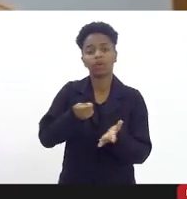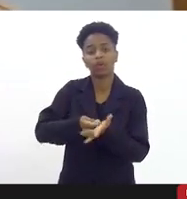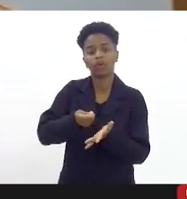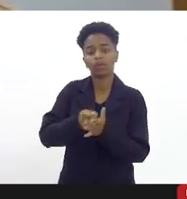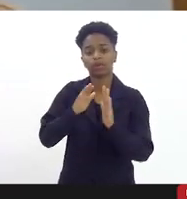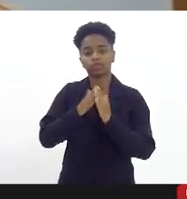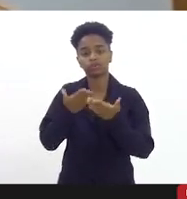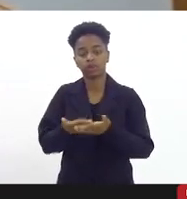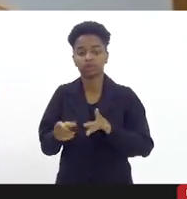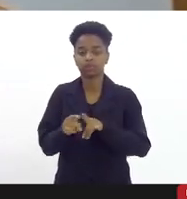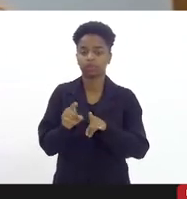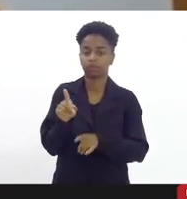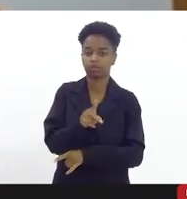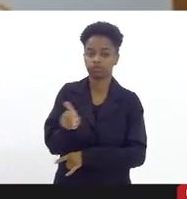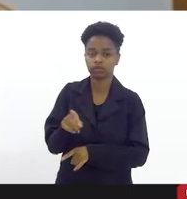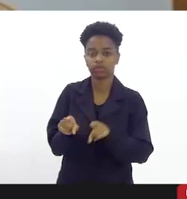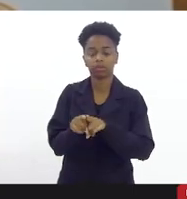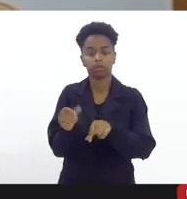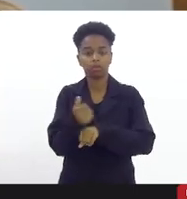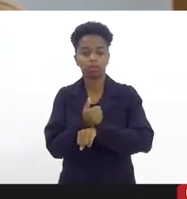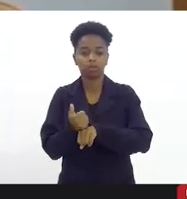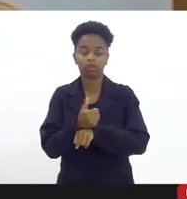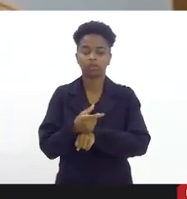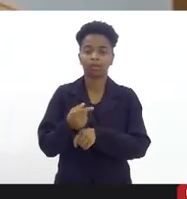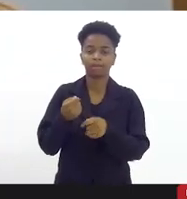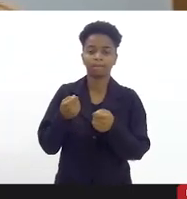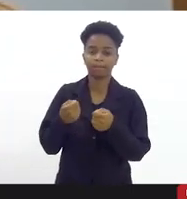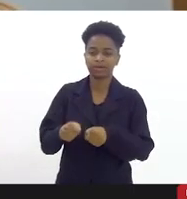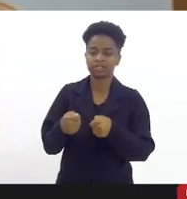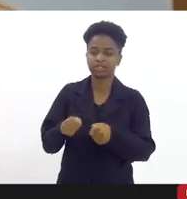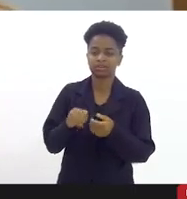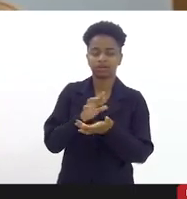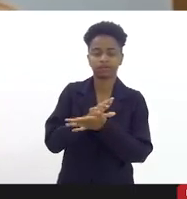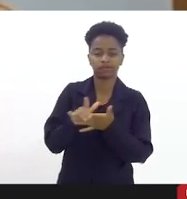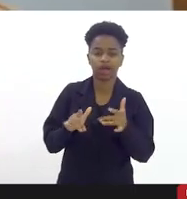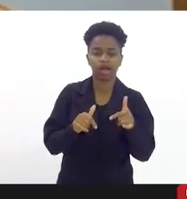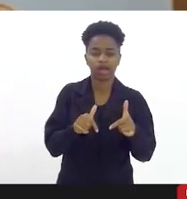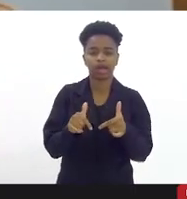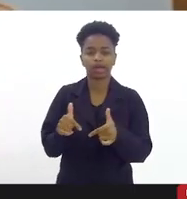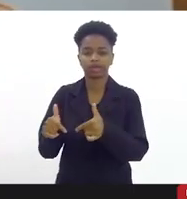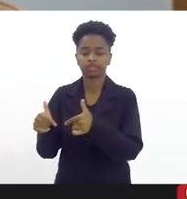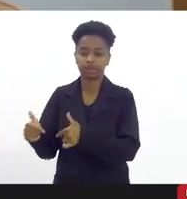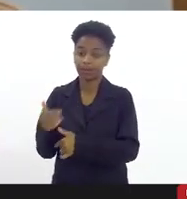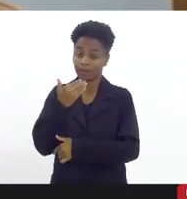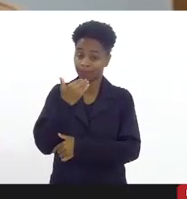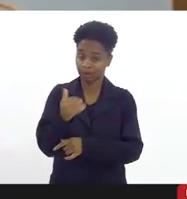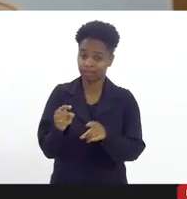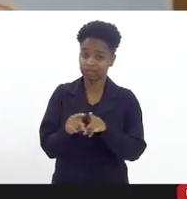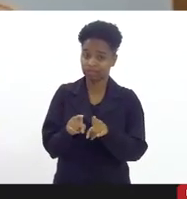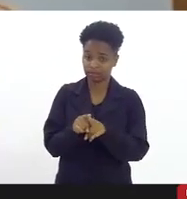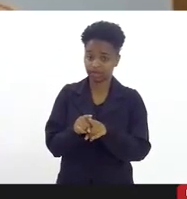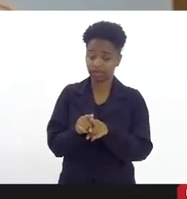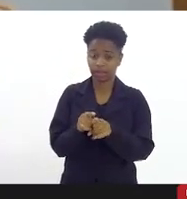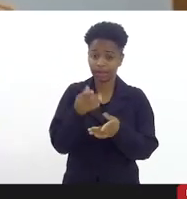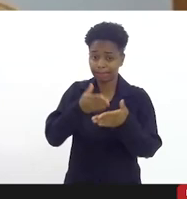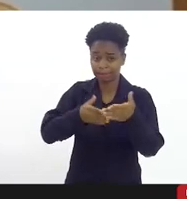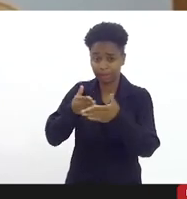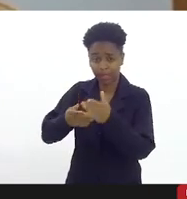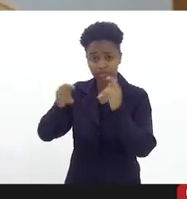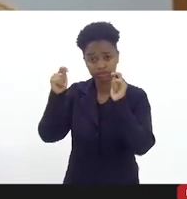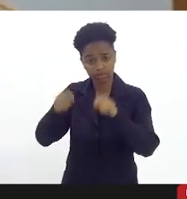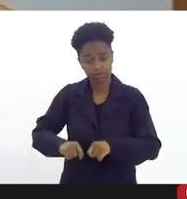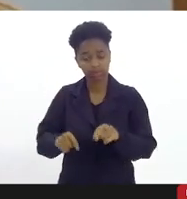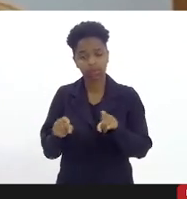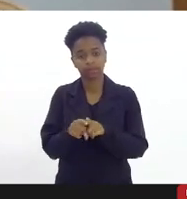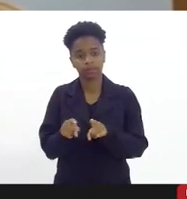escolas e aos professores aos profissionais um conjunto de situações em que ele pede Inclusive a própria capacidade e